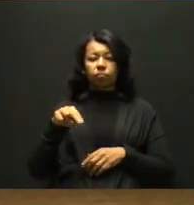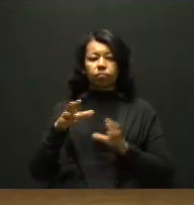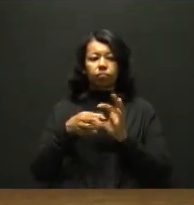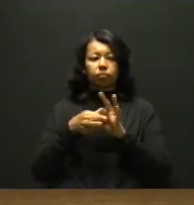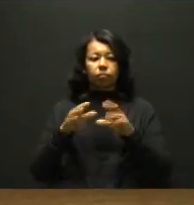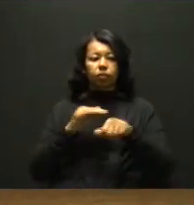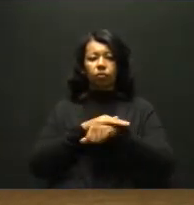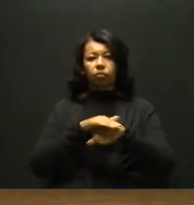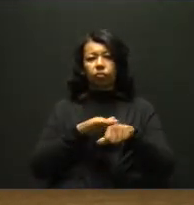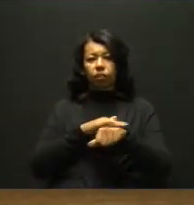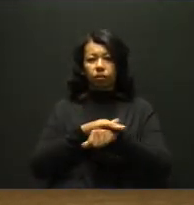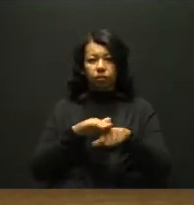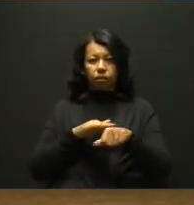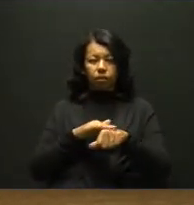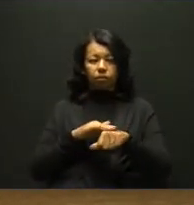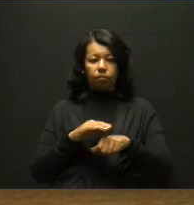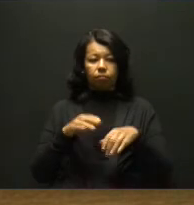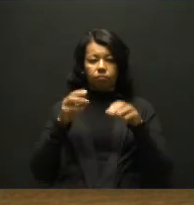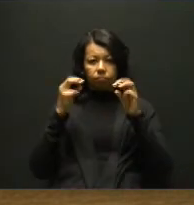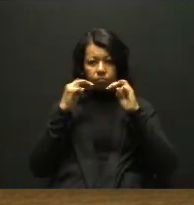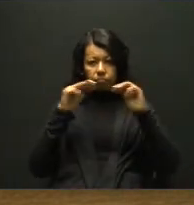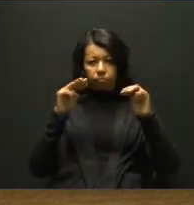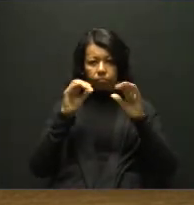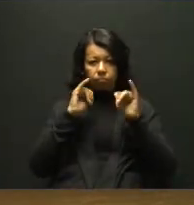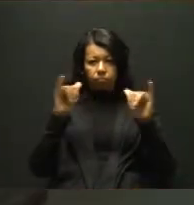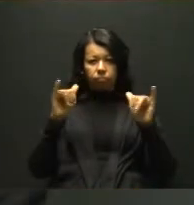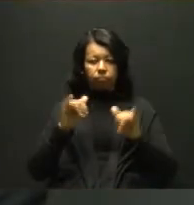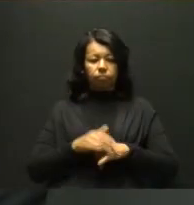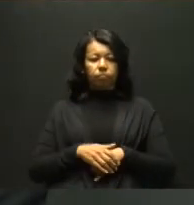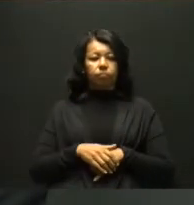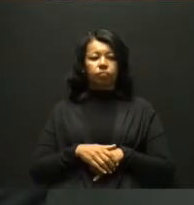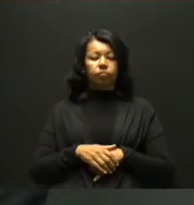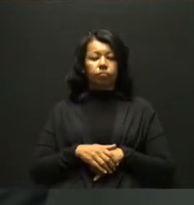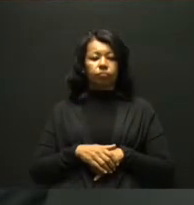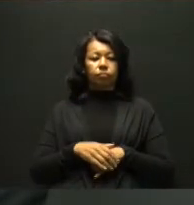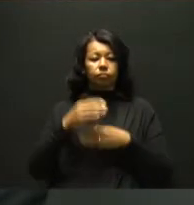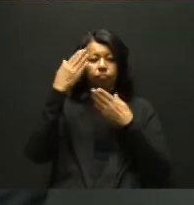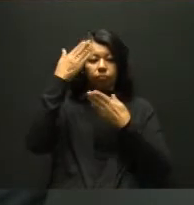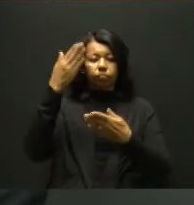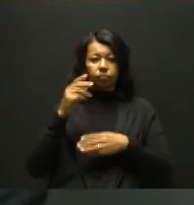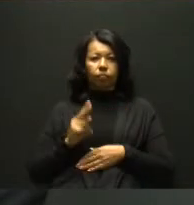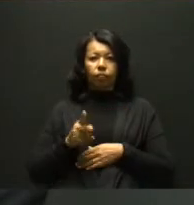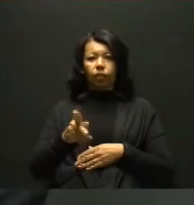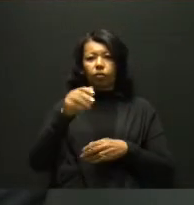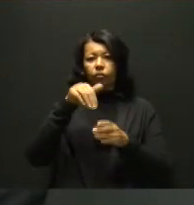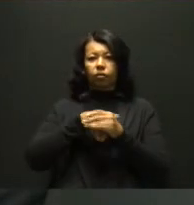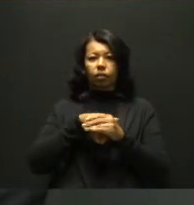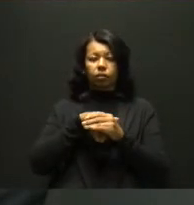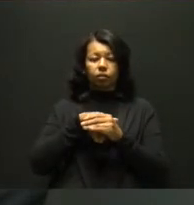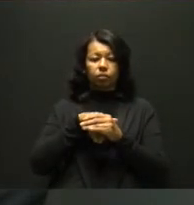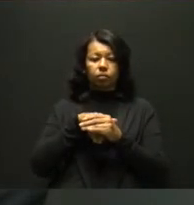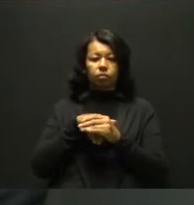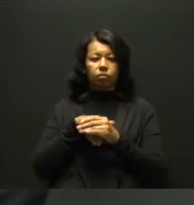os encaminhamentos necessários só para deixar esta mensagem obrigado onde não há votação